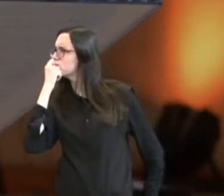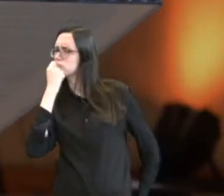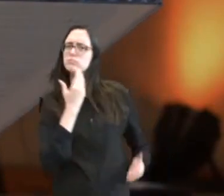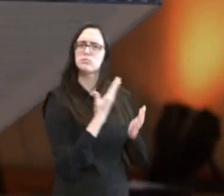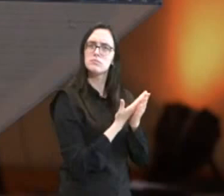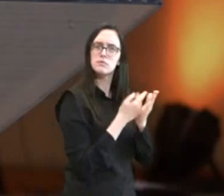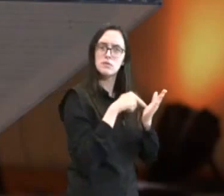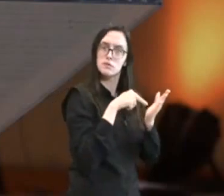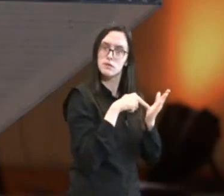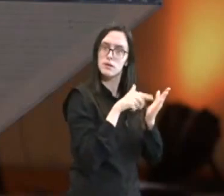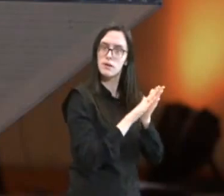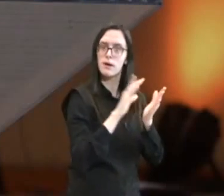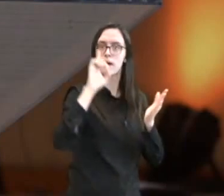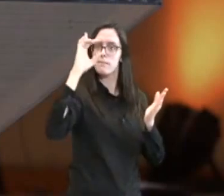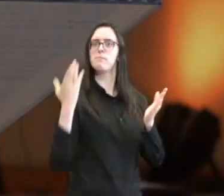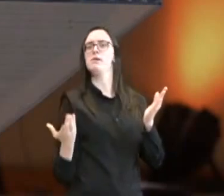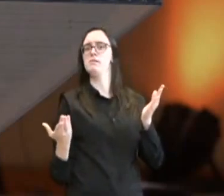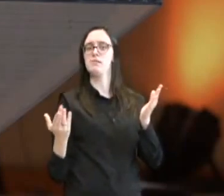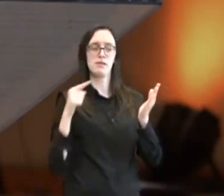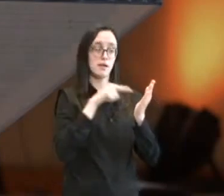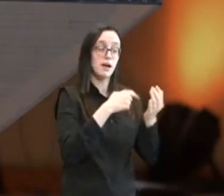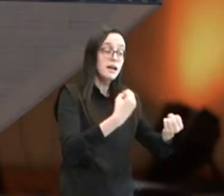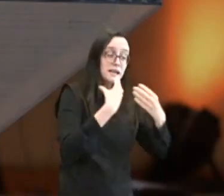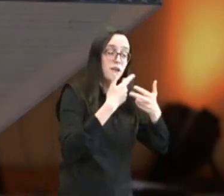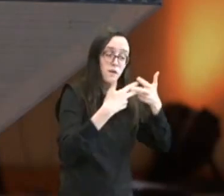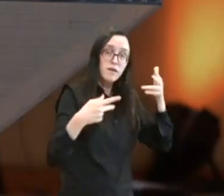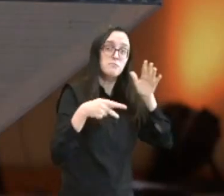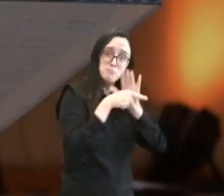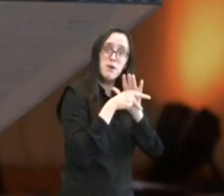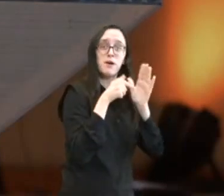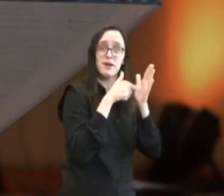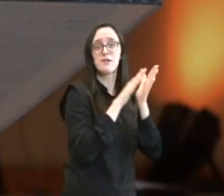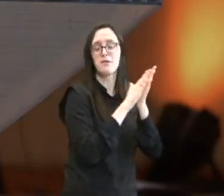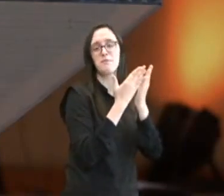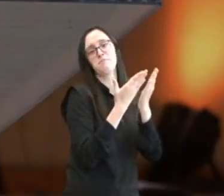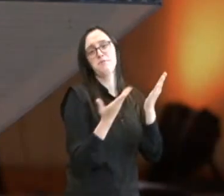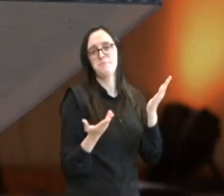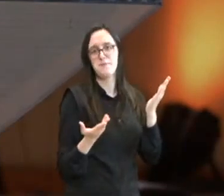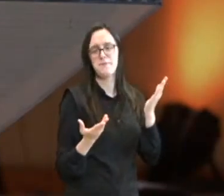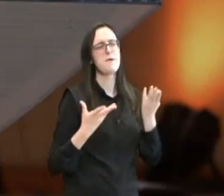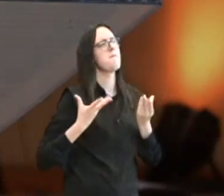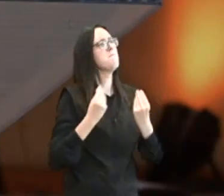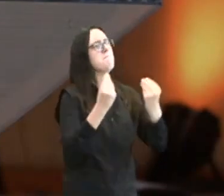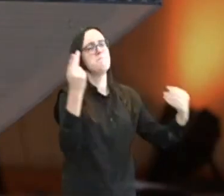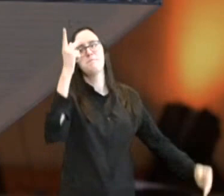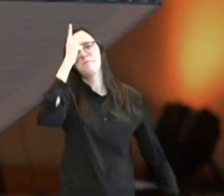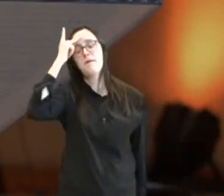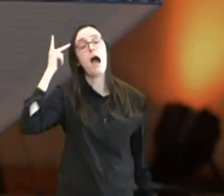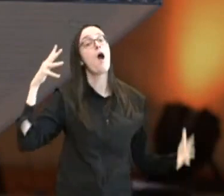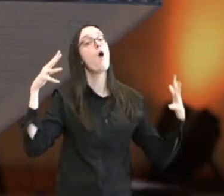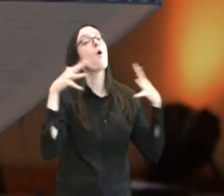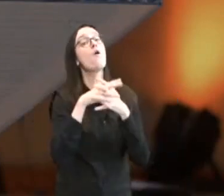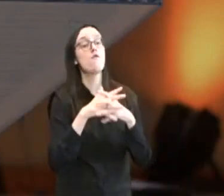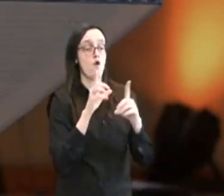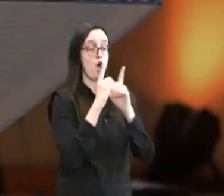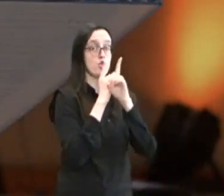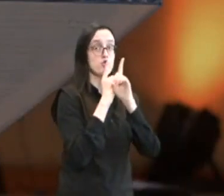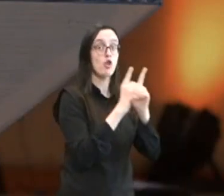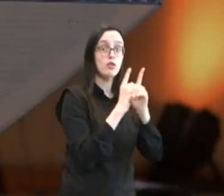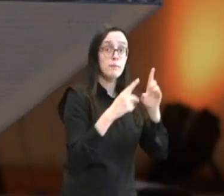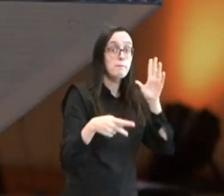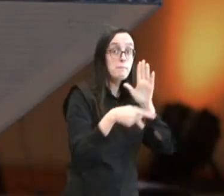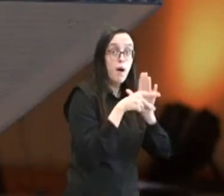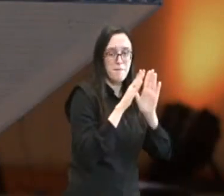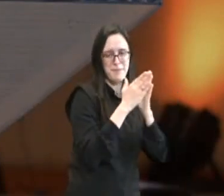ensinos da Bíblia, nas doutrinas bíblicas. Há muita gente, irmãos, que confunde doutrinas